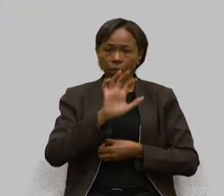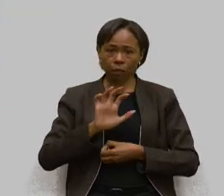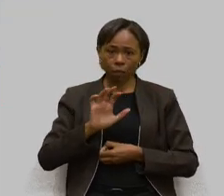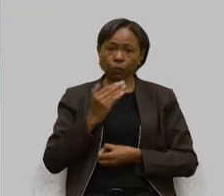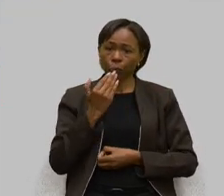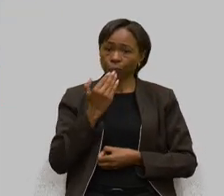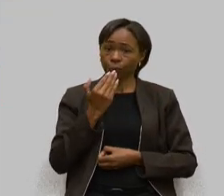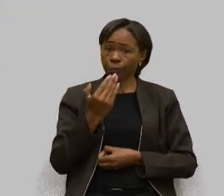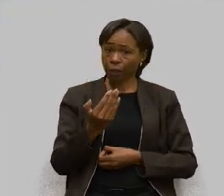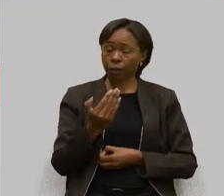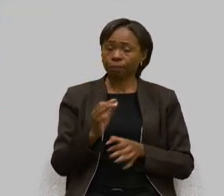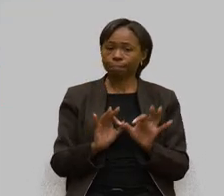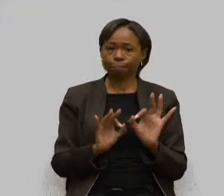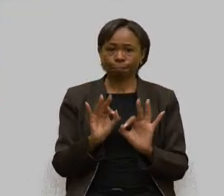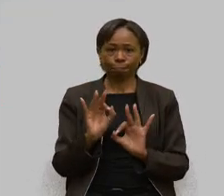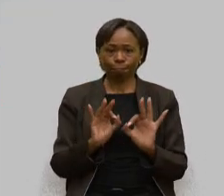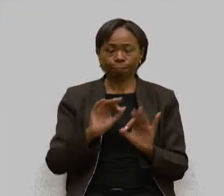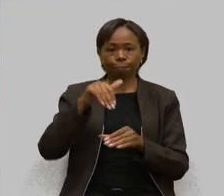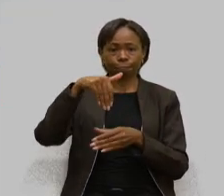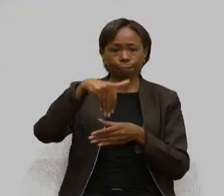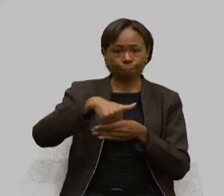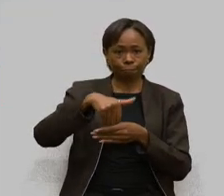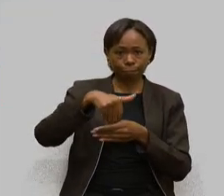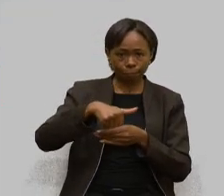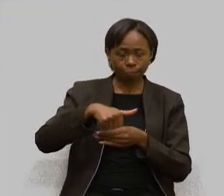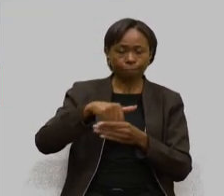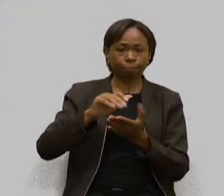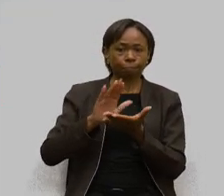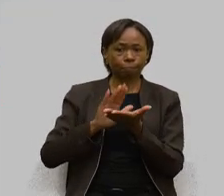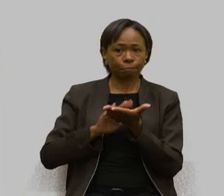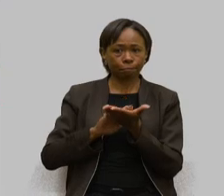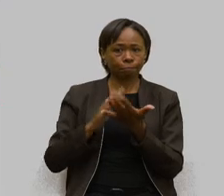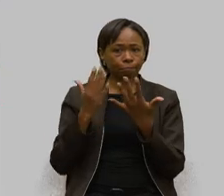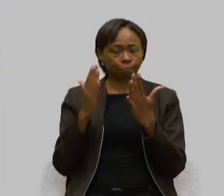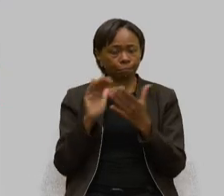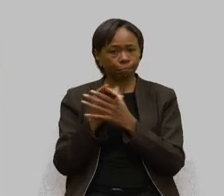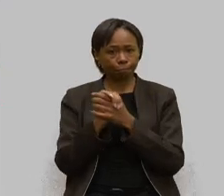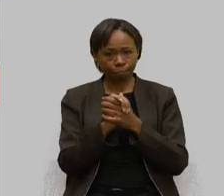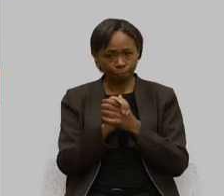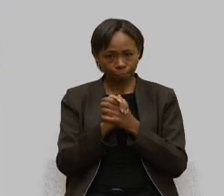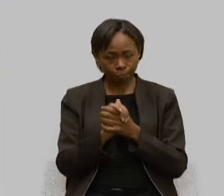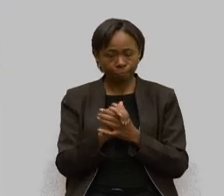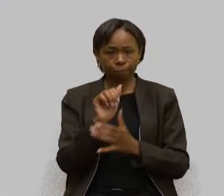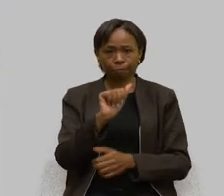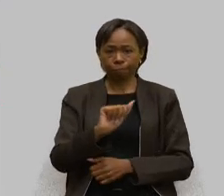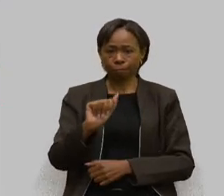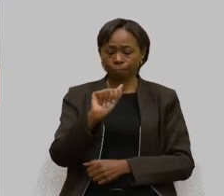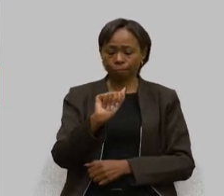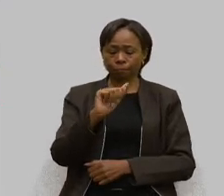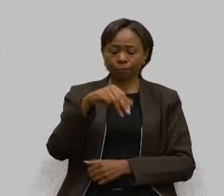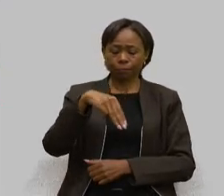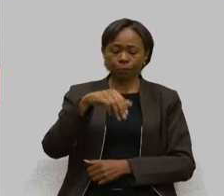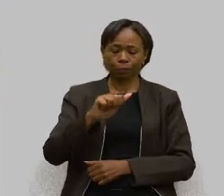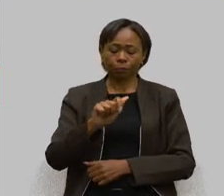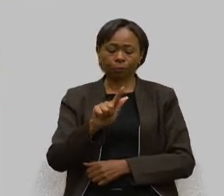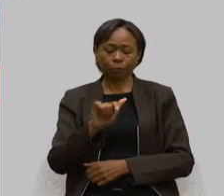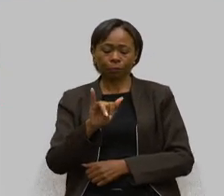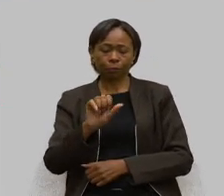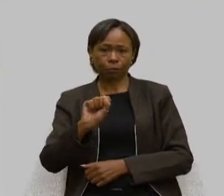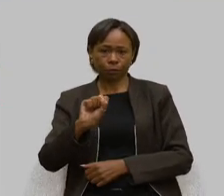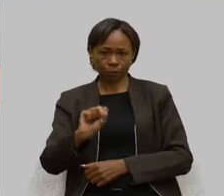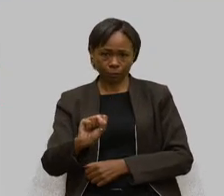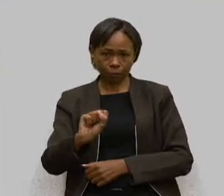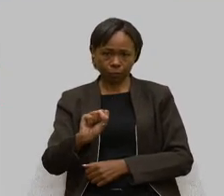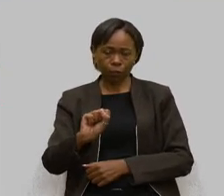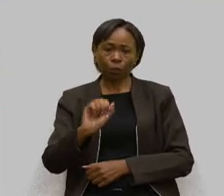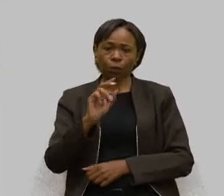seja formulado voto de congratulações com a Associação dos magistrados Mineiros a mages pela